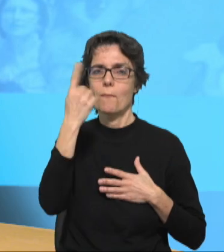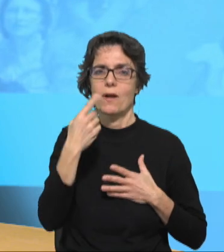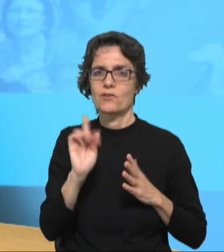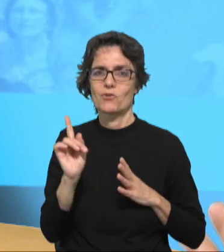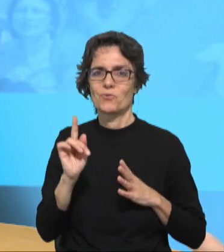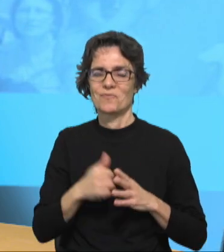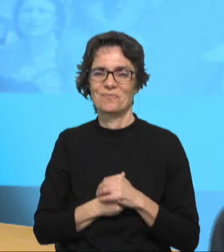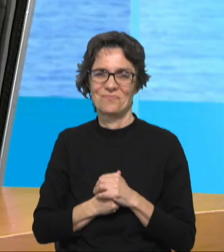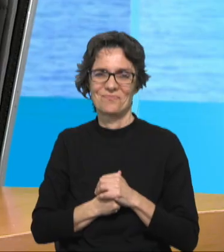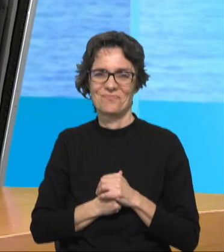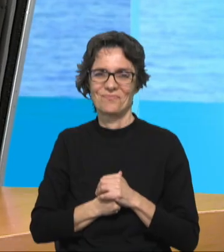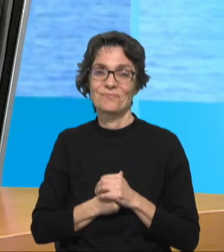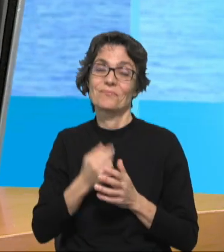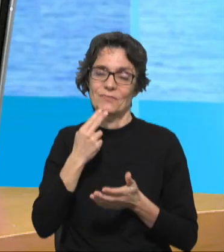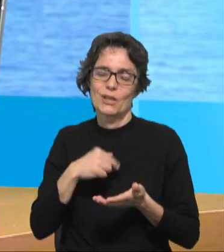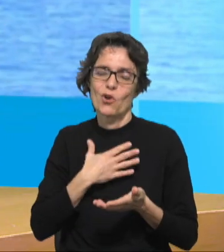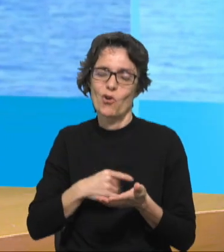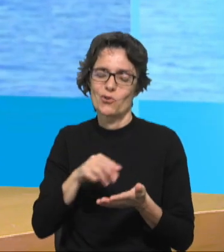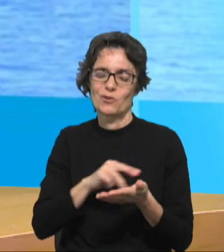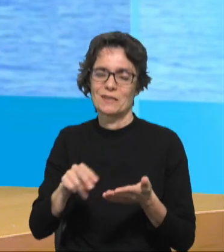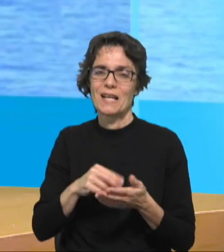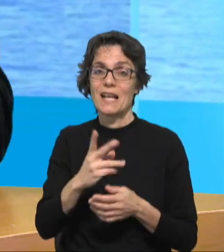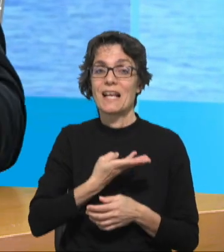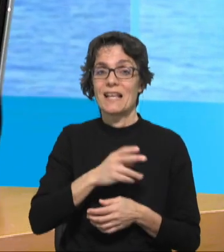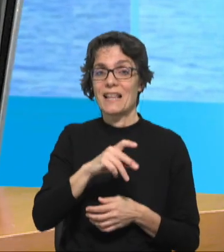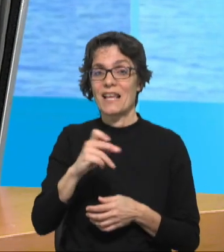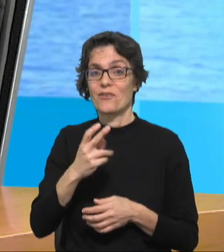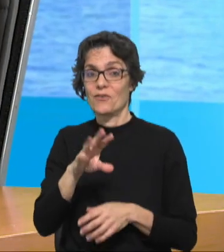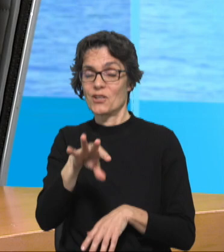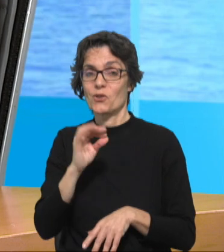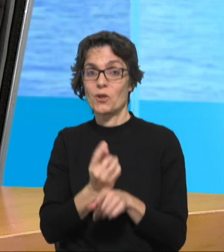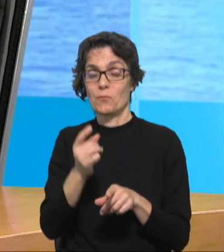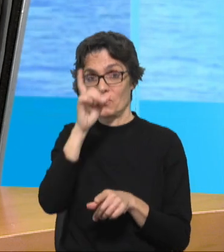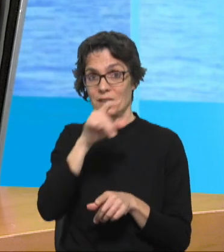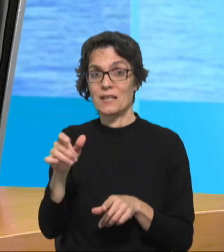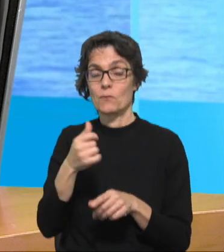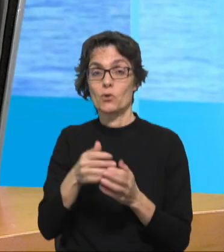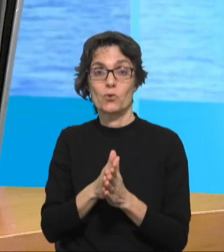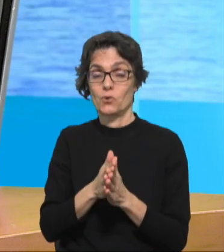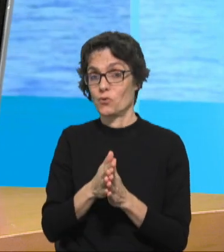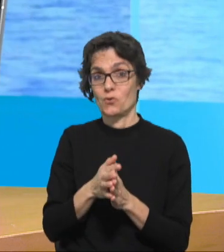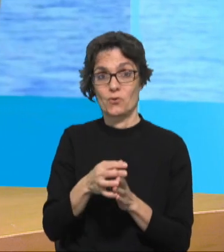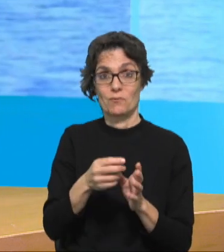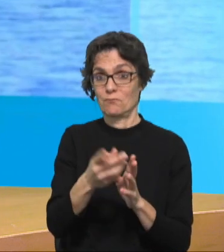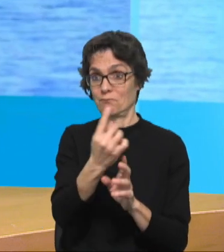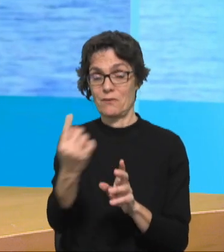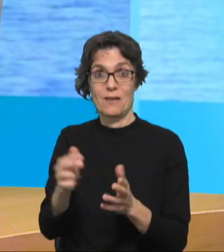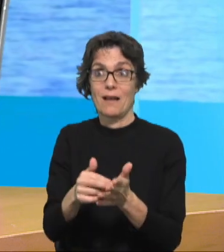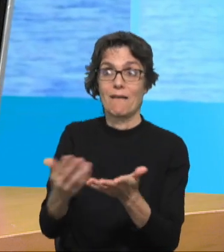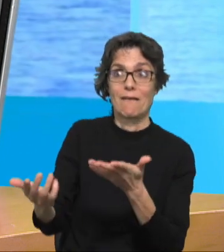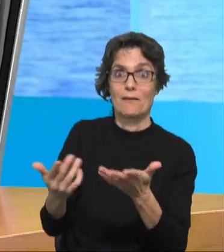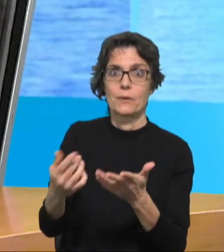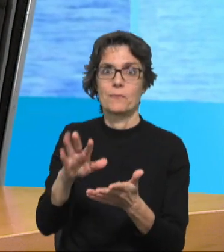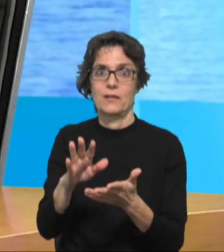Eu delicio-me sempre com esta passagem, a escolha de David, não é? Porque estavam todos os filhos de Jessé e o óbvio